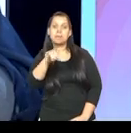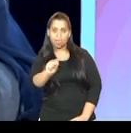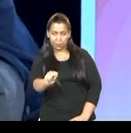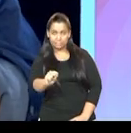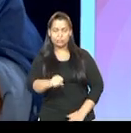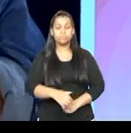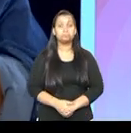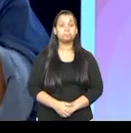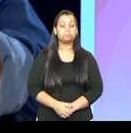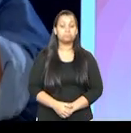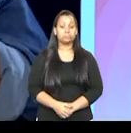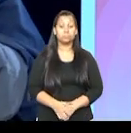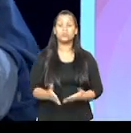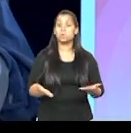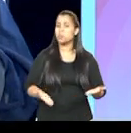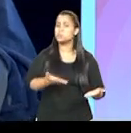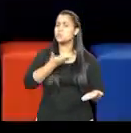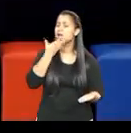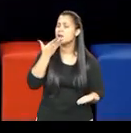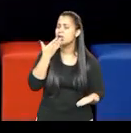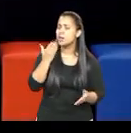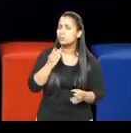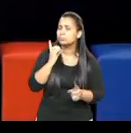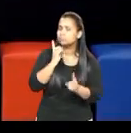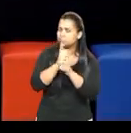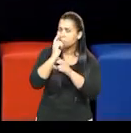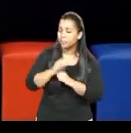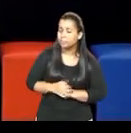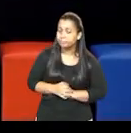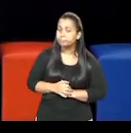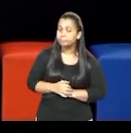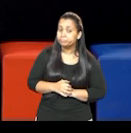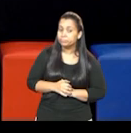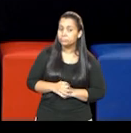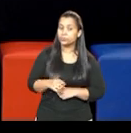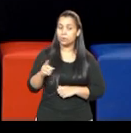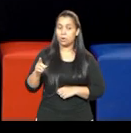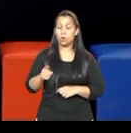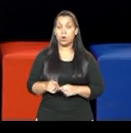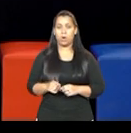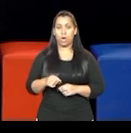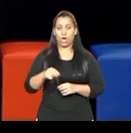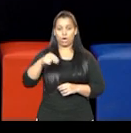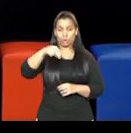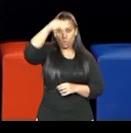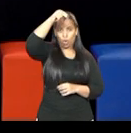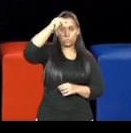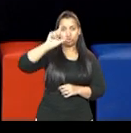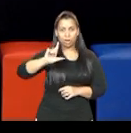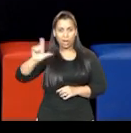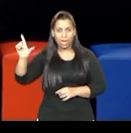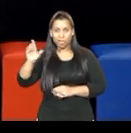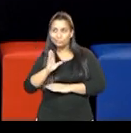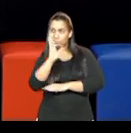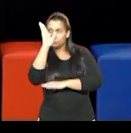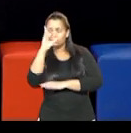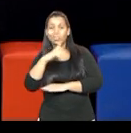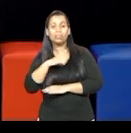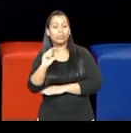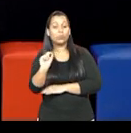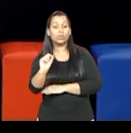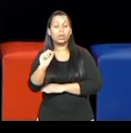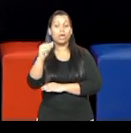E, gente, olha só como é fácil descobrir. Bom, vamos lá. Entre o norte e o leste, nós vamos ter